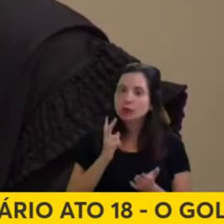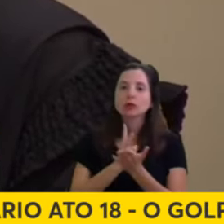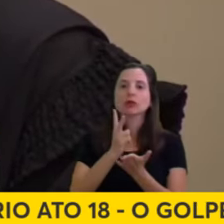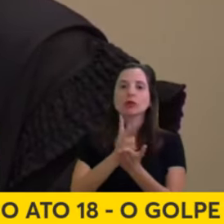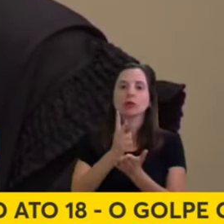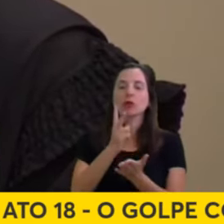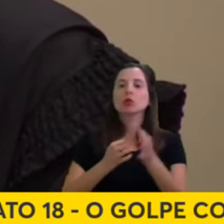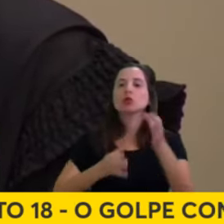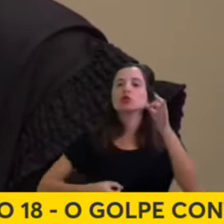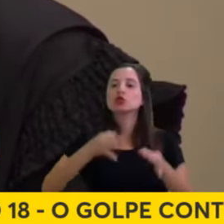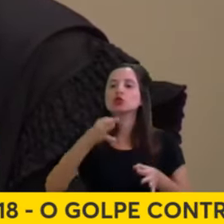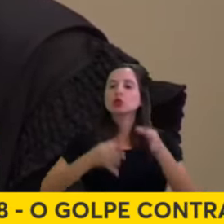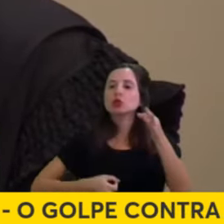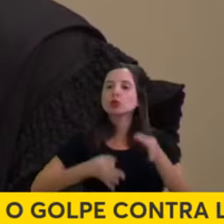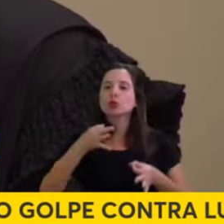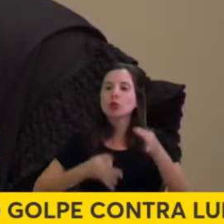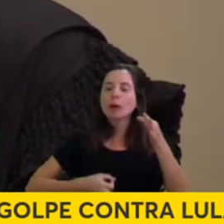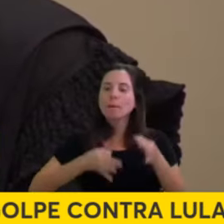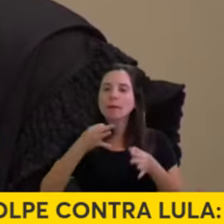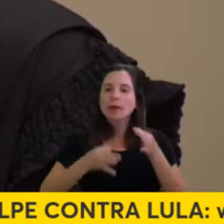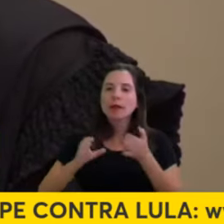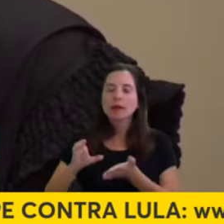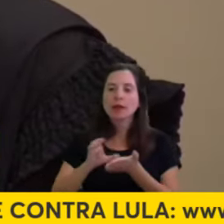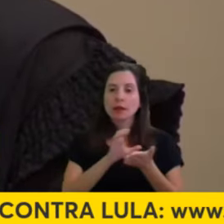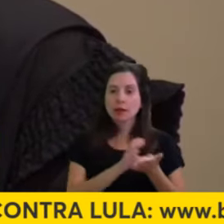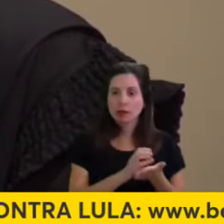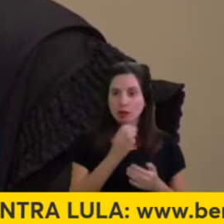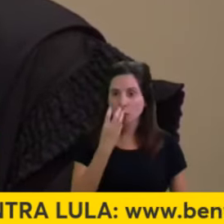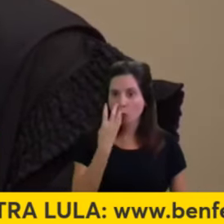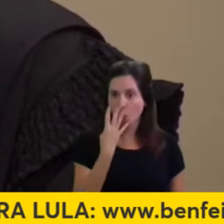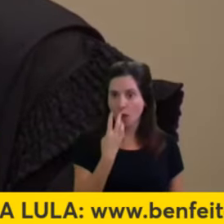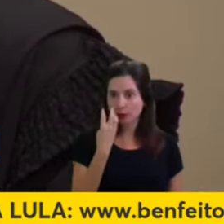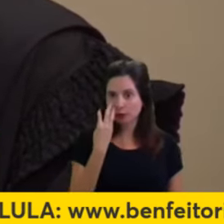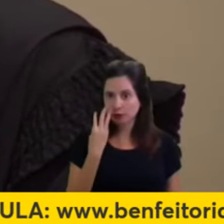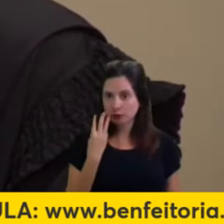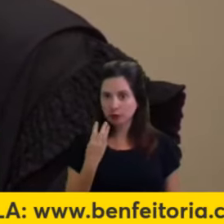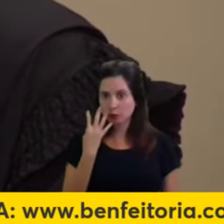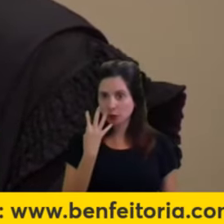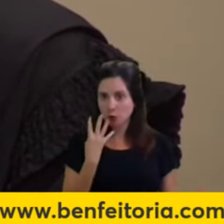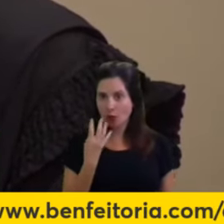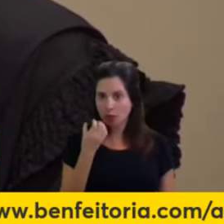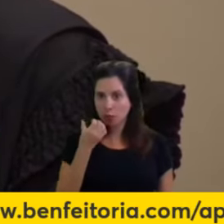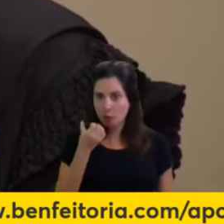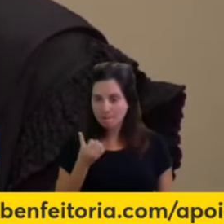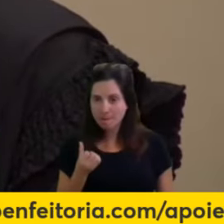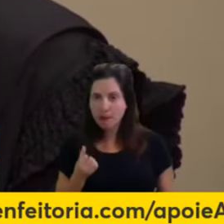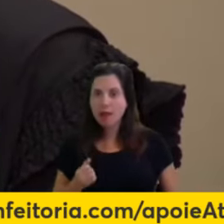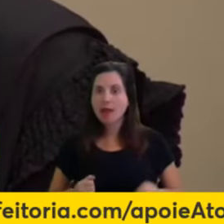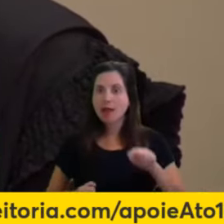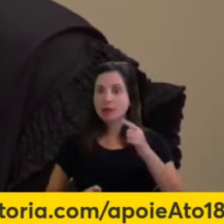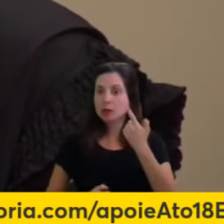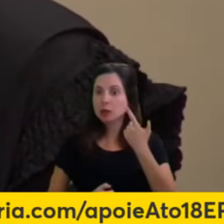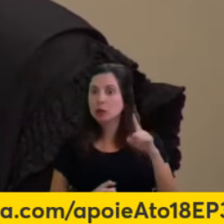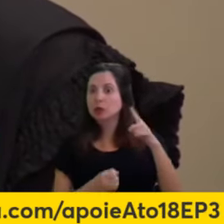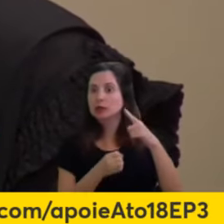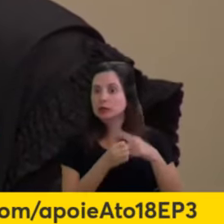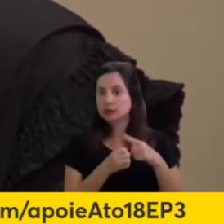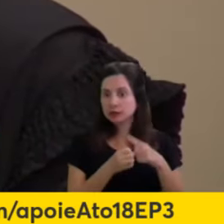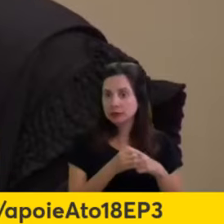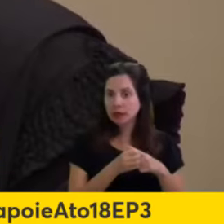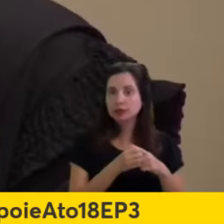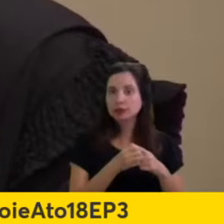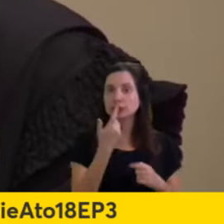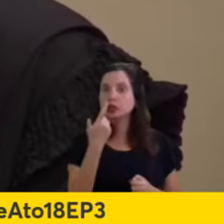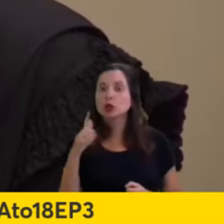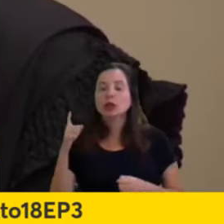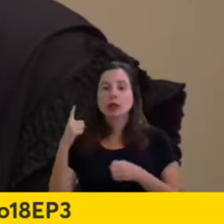julgamento da grava regimental no recurso especial 4346 de Tabaí na Sergipe e o agrave regimental 924 de vsia paulista que